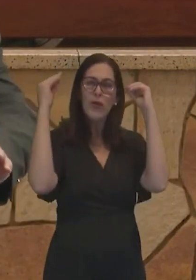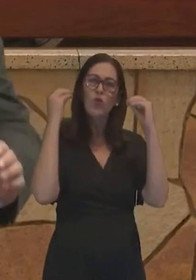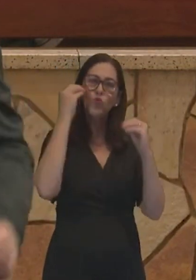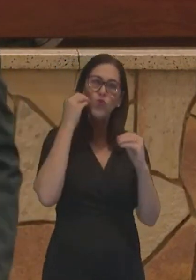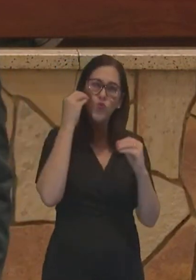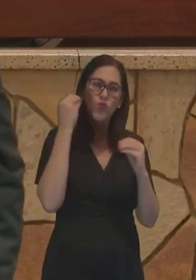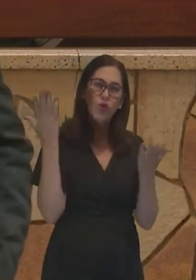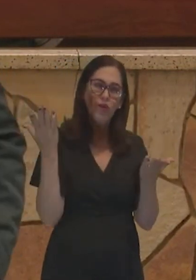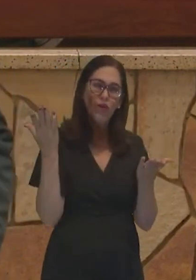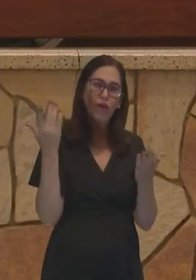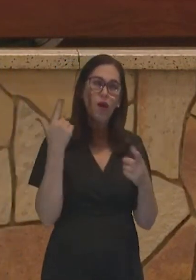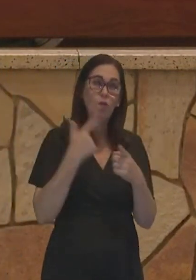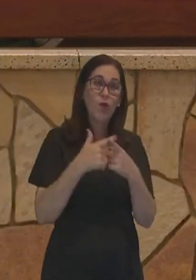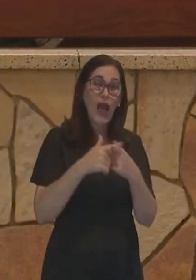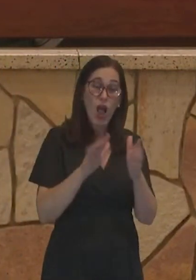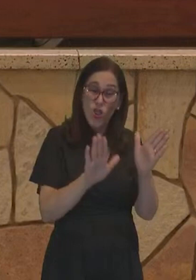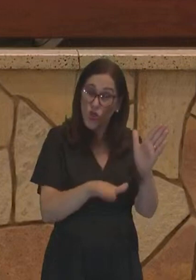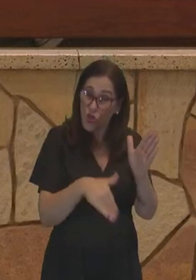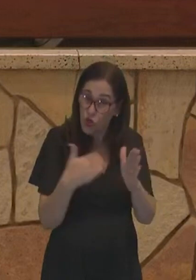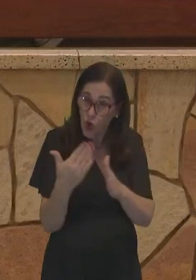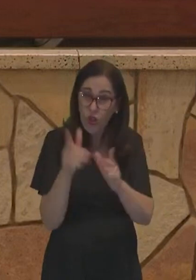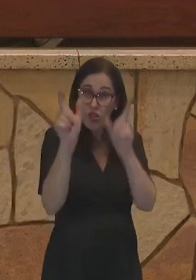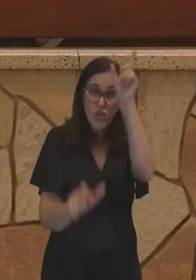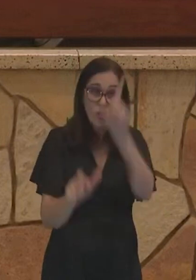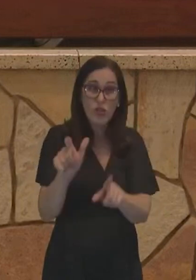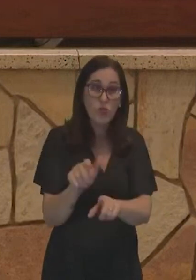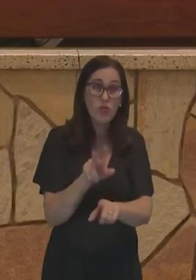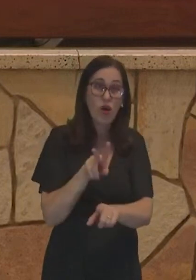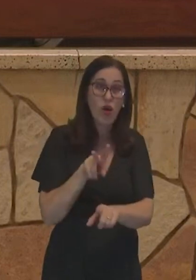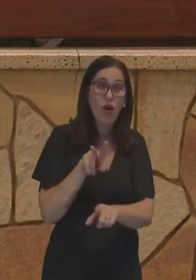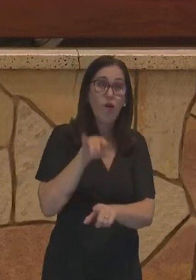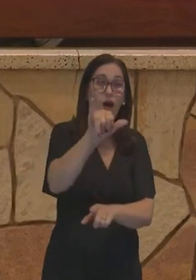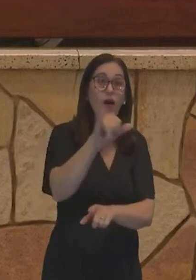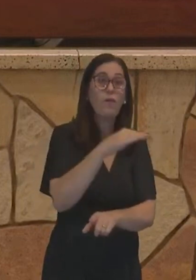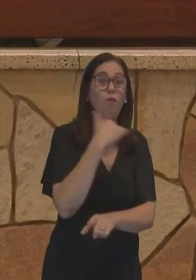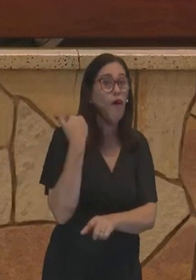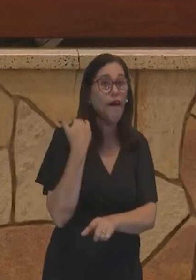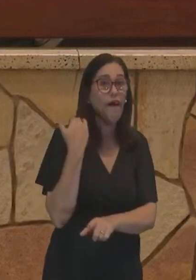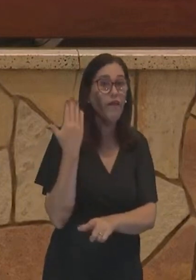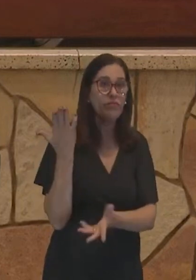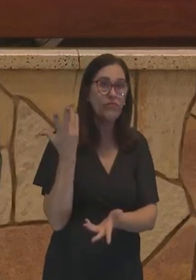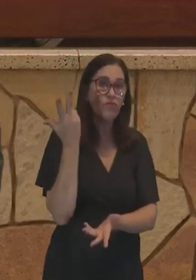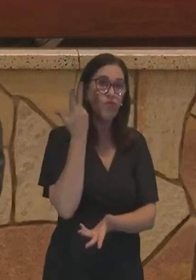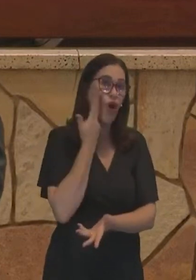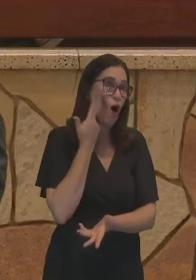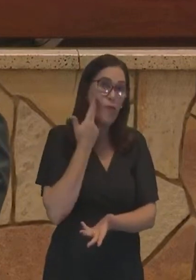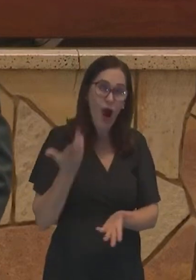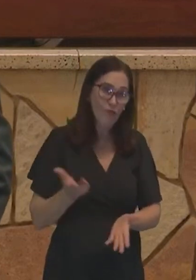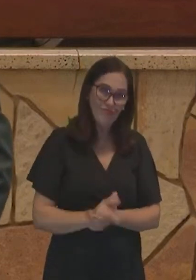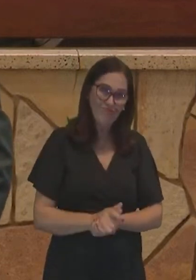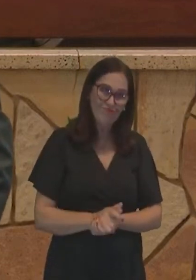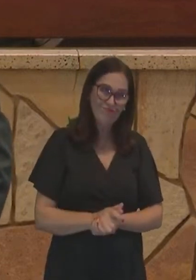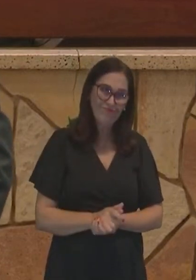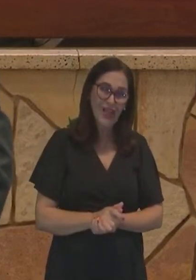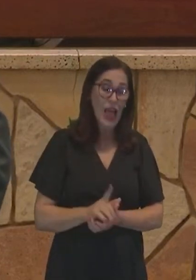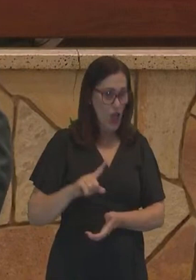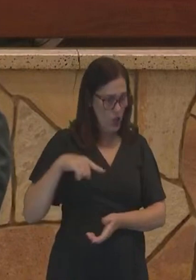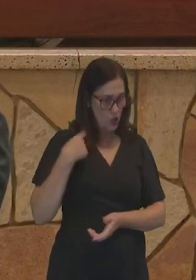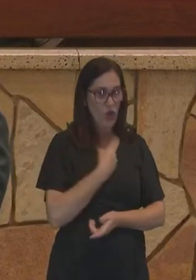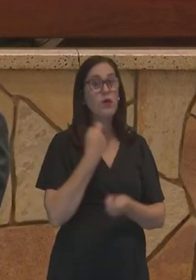um dia inevitável na vida de todos nós. E para isso, para este momento, nós precisamos